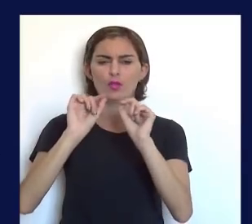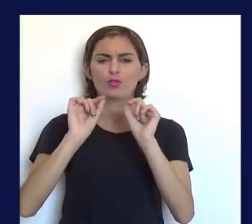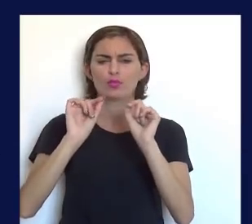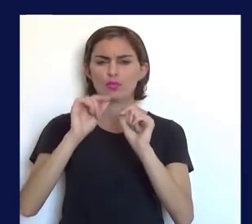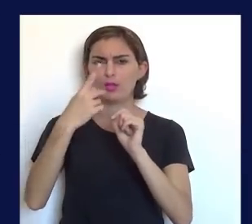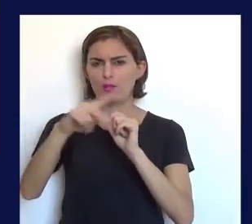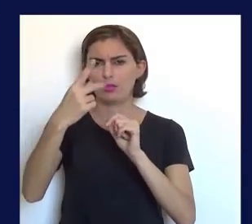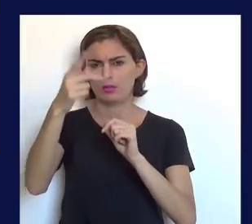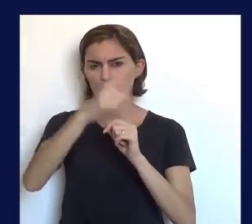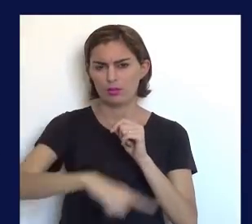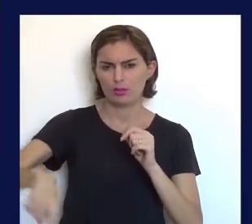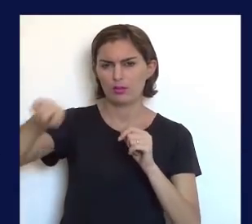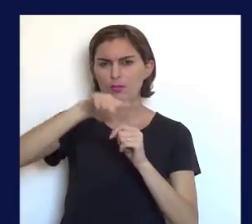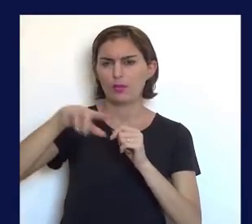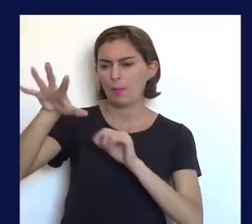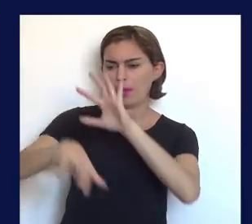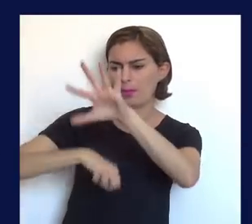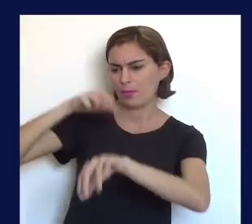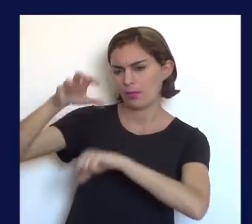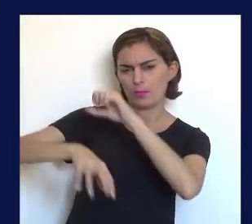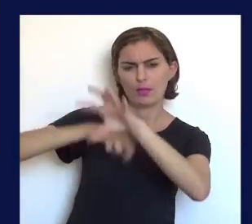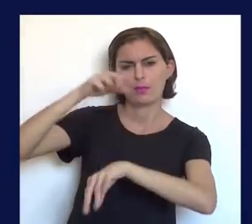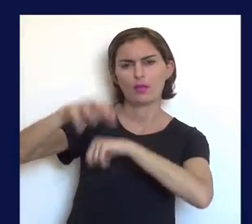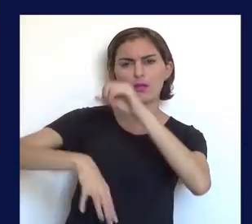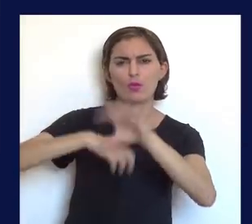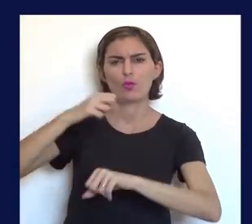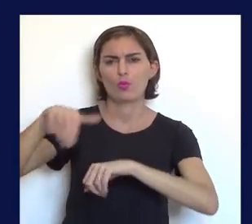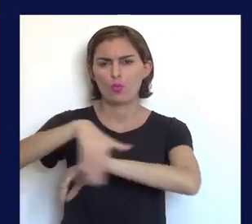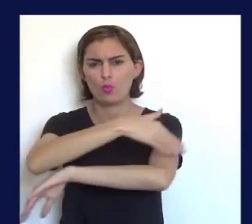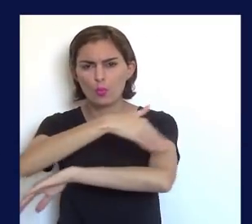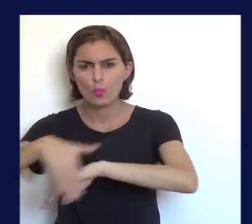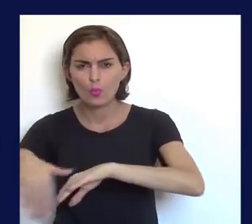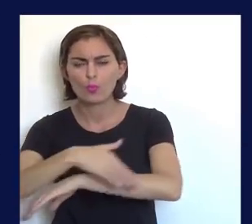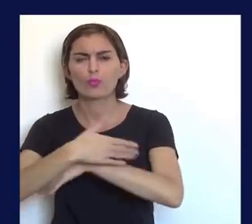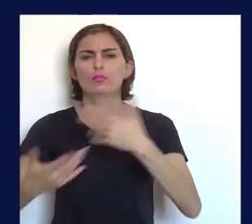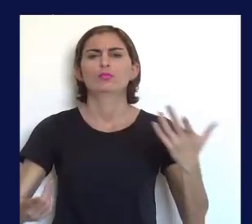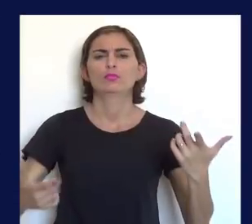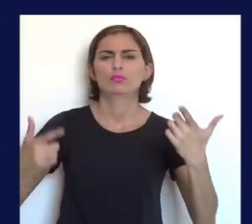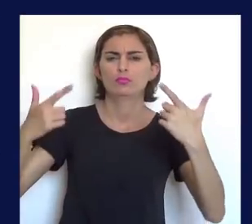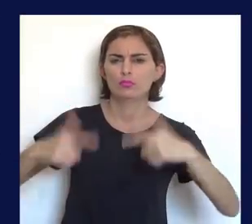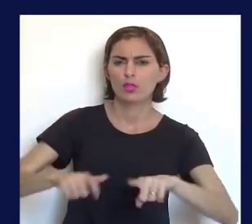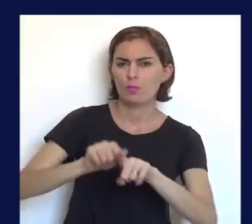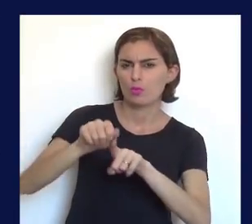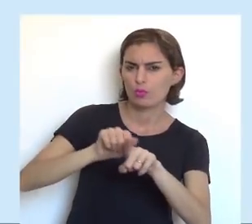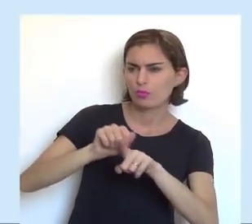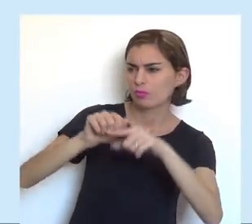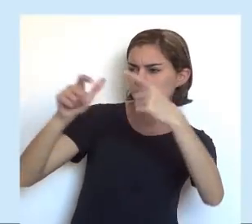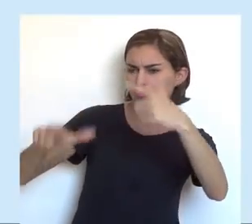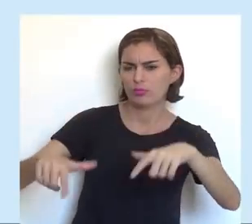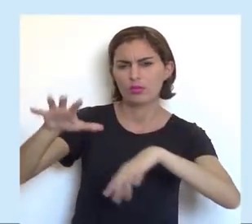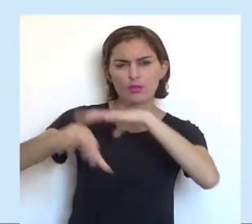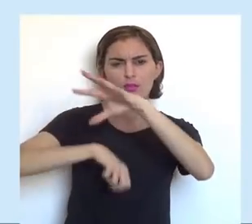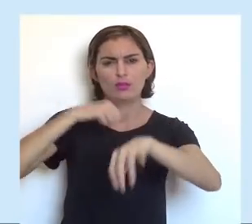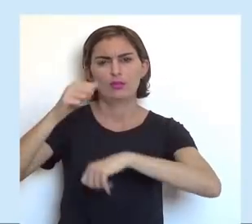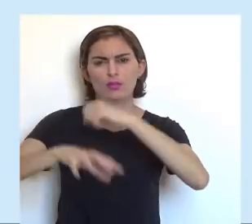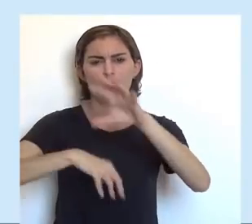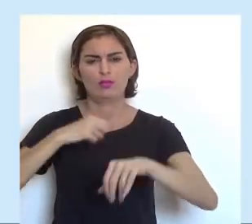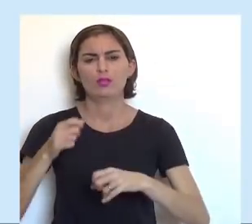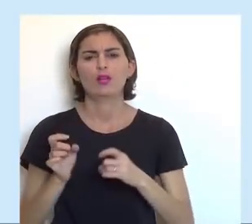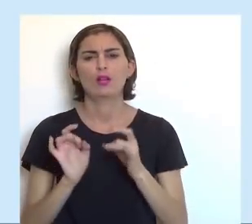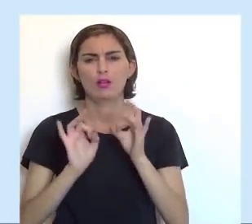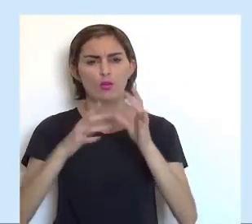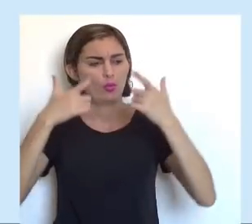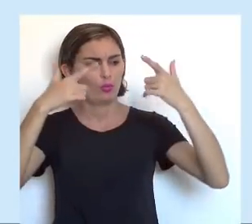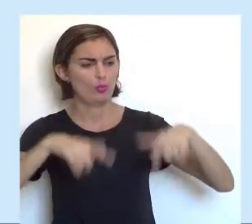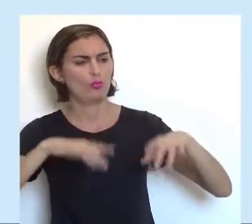que esses pneus são retirados das ruas, de borracheiros, e para receber e